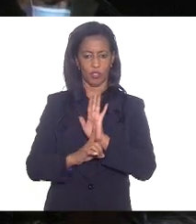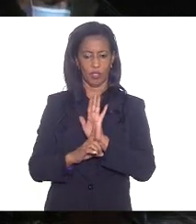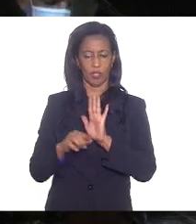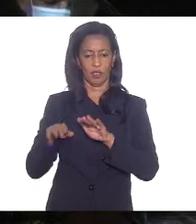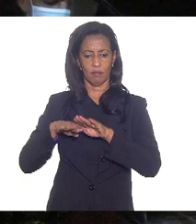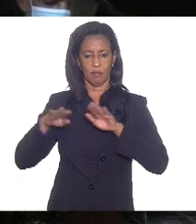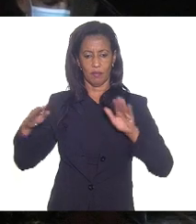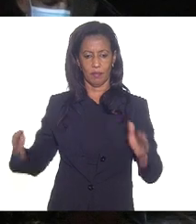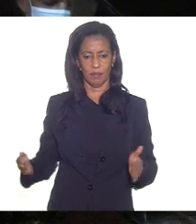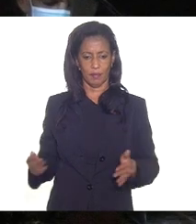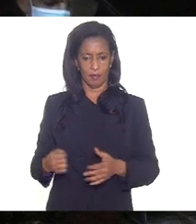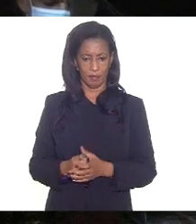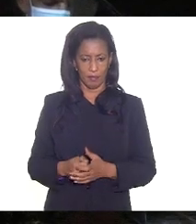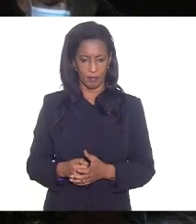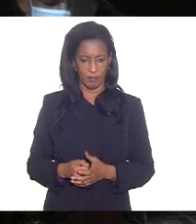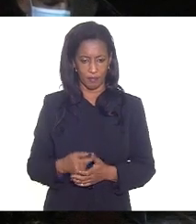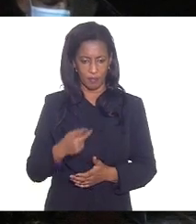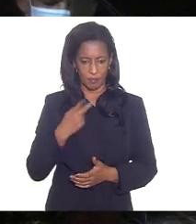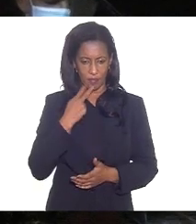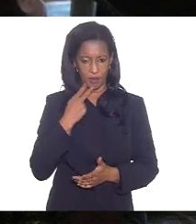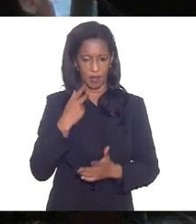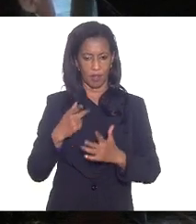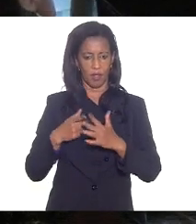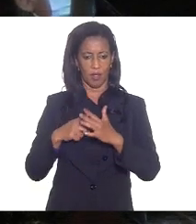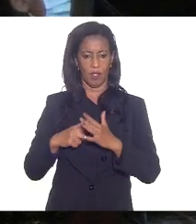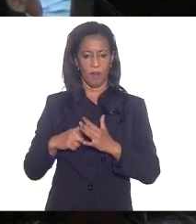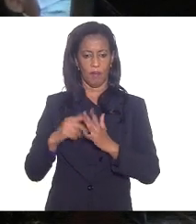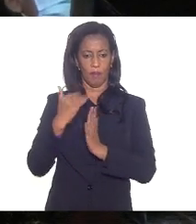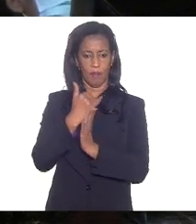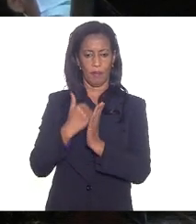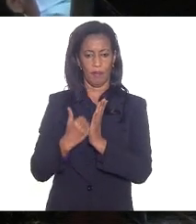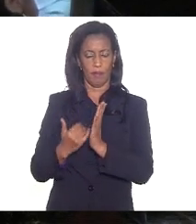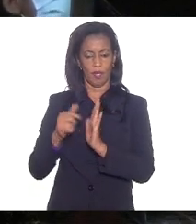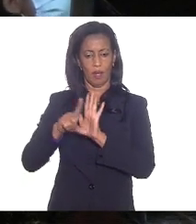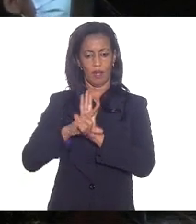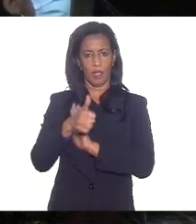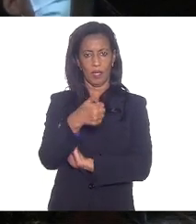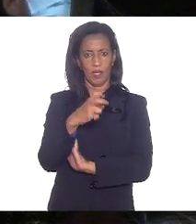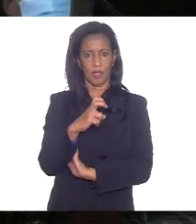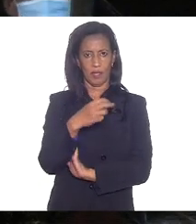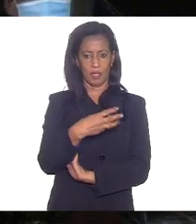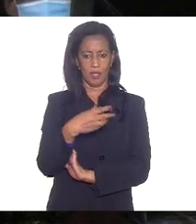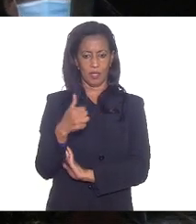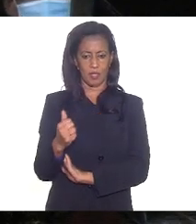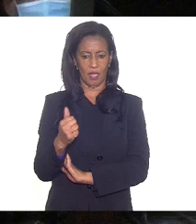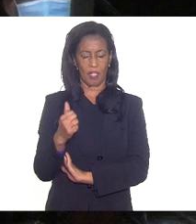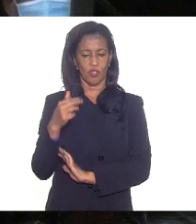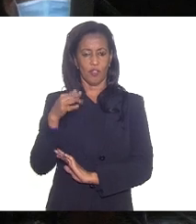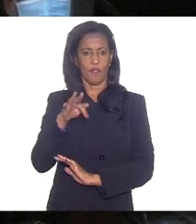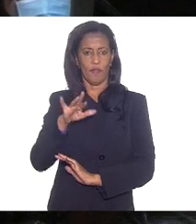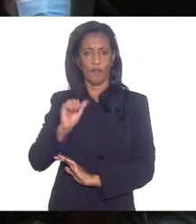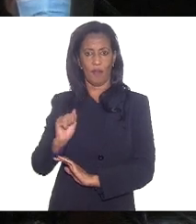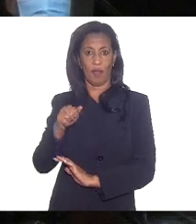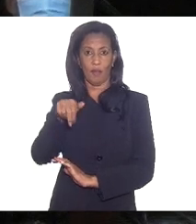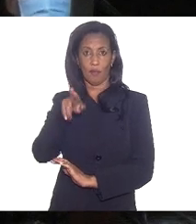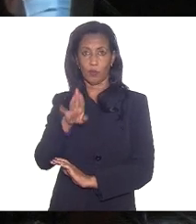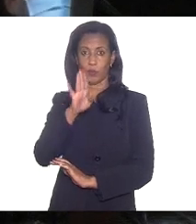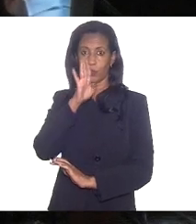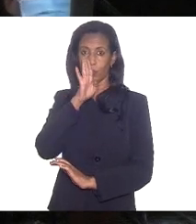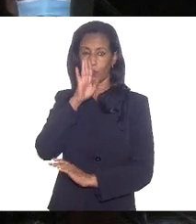mesa requerimento. Requer na forma regimental a inclusão da ordem do dia do projeto de lei 1537. Deputado Flávio Serafim, senhores que aprovam nesse